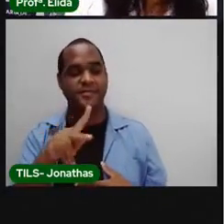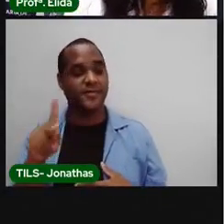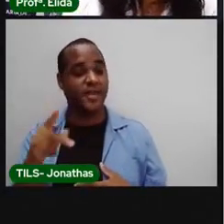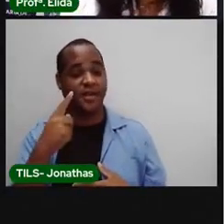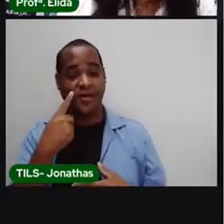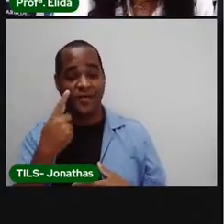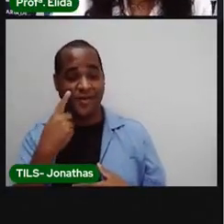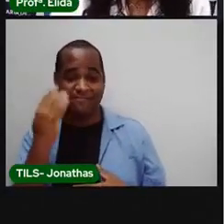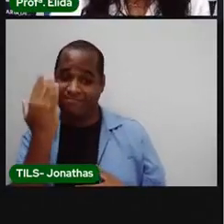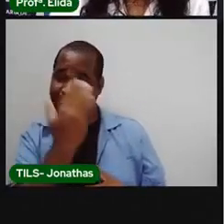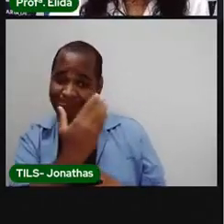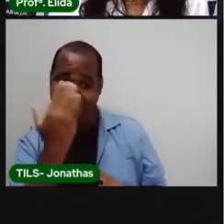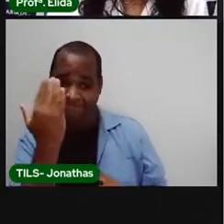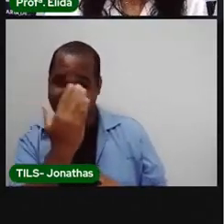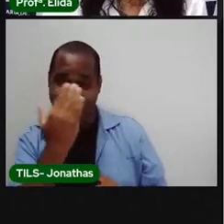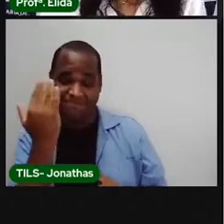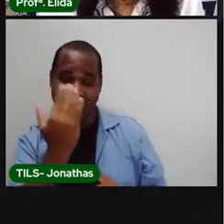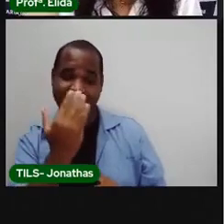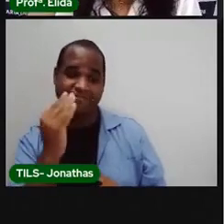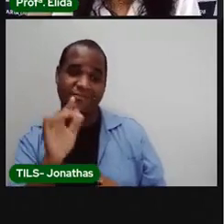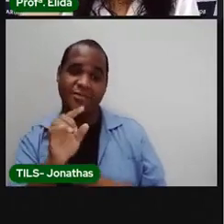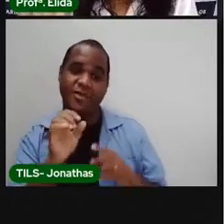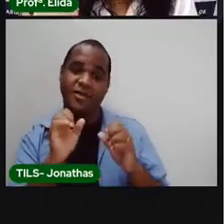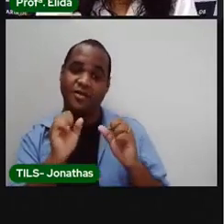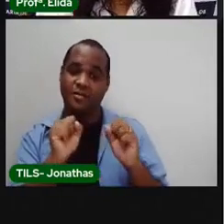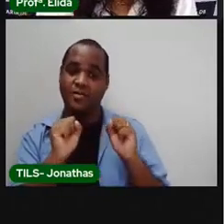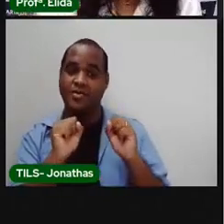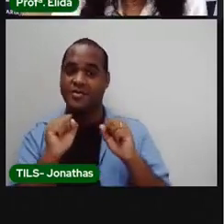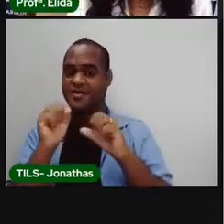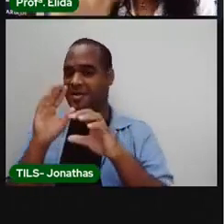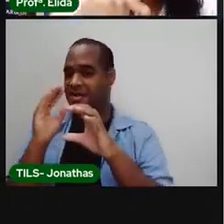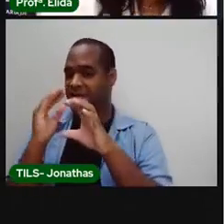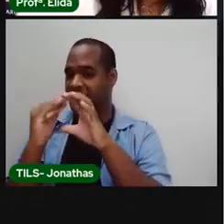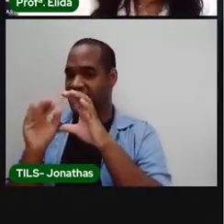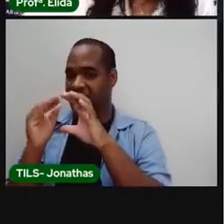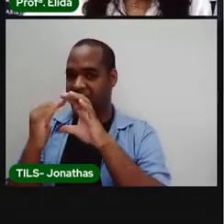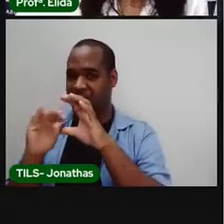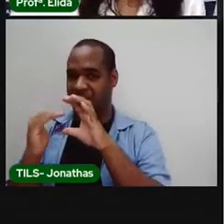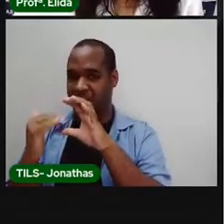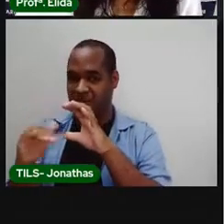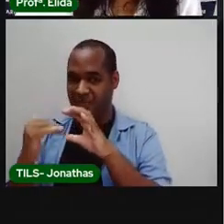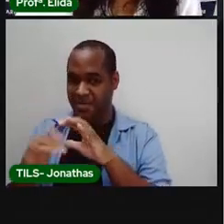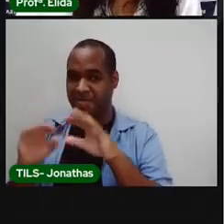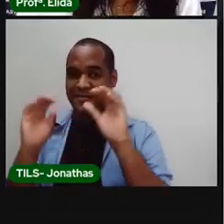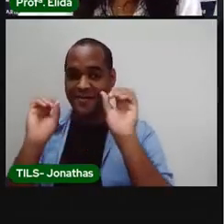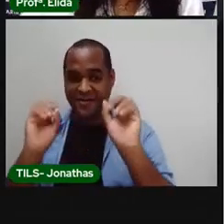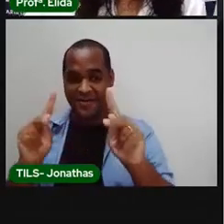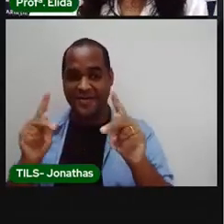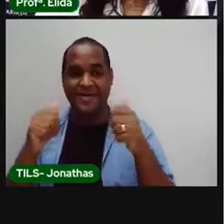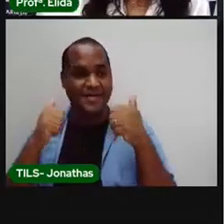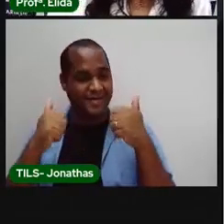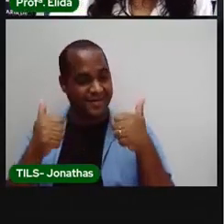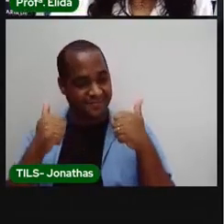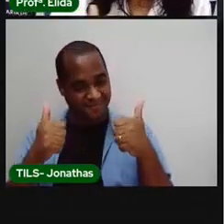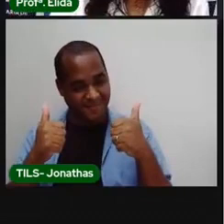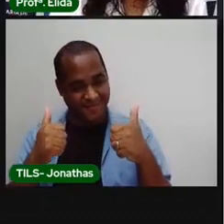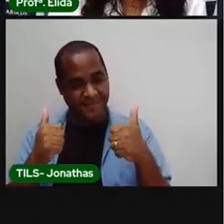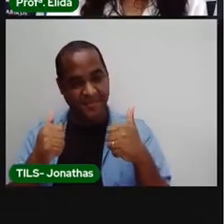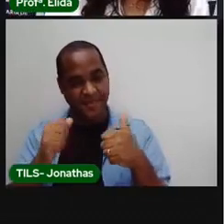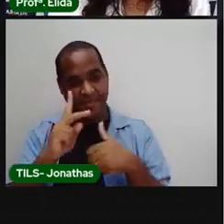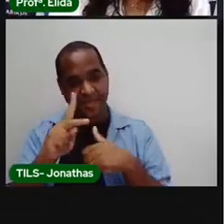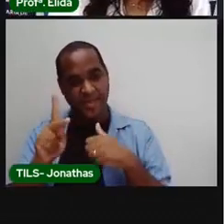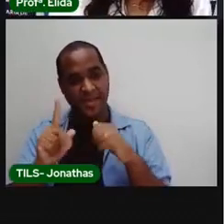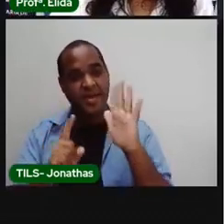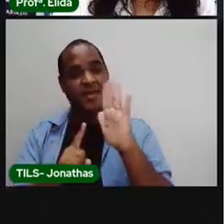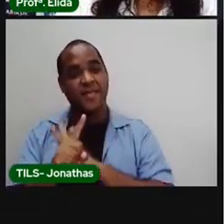ver essa atividade que você está fazendo. Aí você vem aqui no chat e coloca, tá certo? Cria uma pergunta para